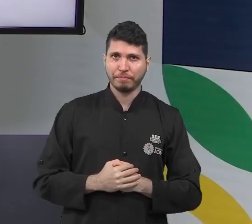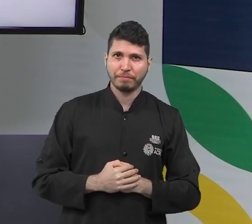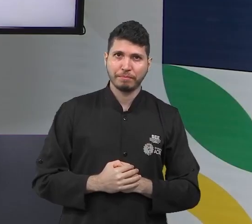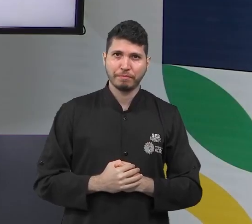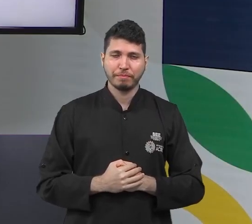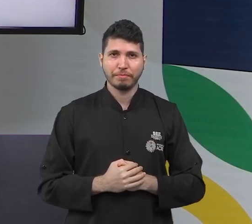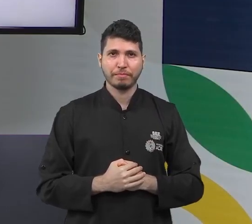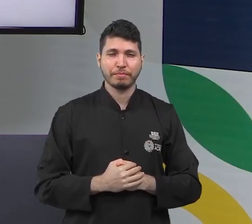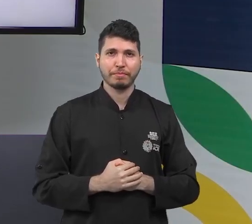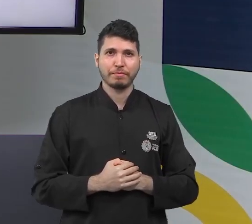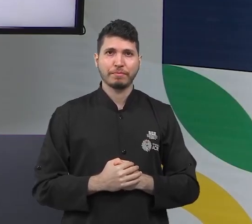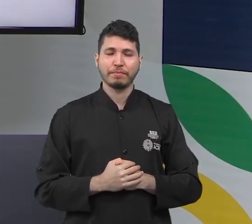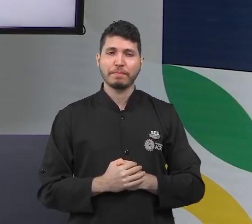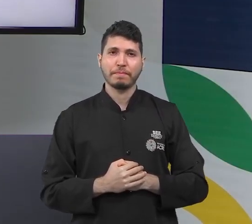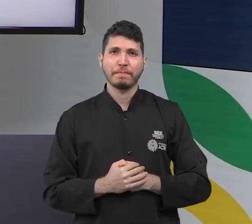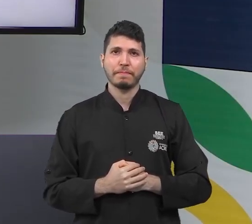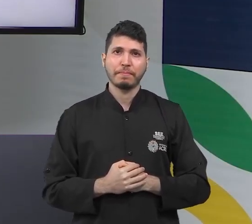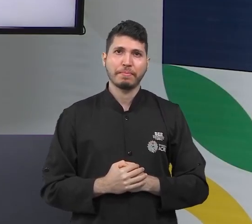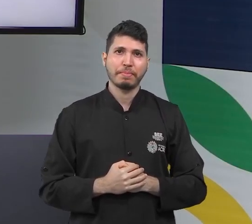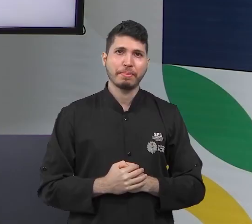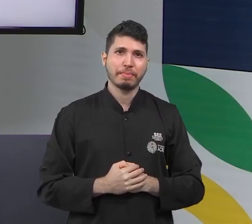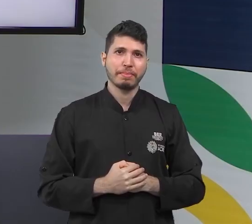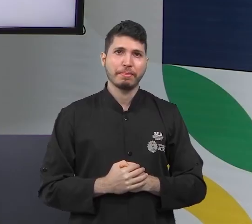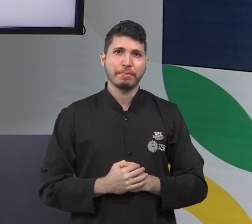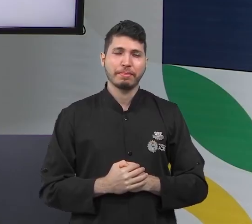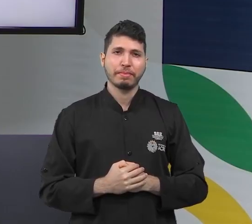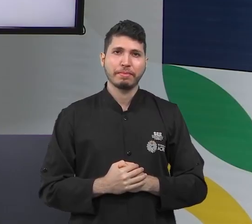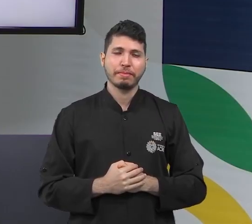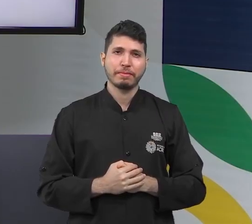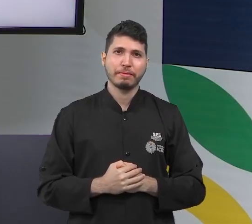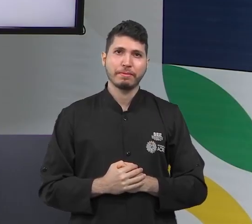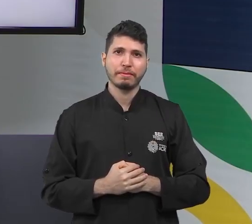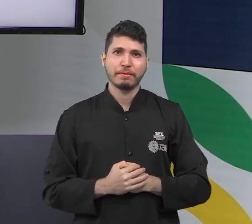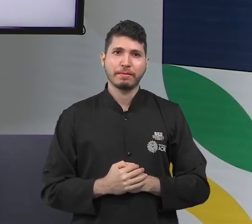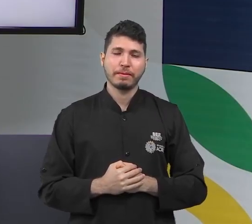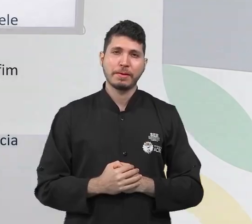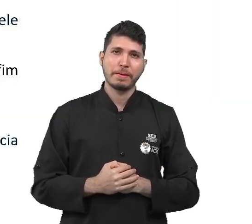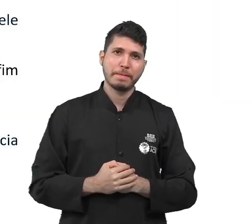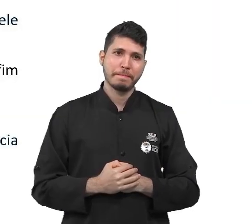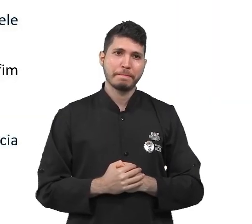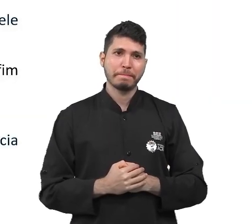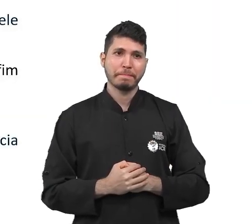Então, para resumir, nós temos o seguinte: